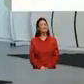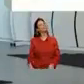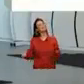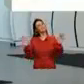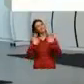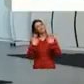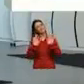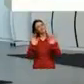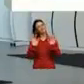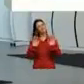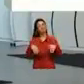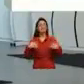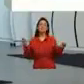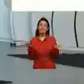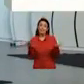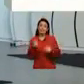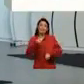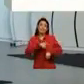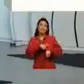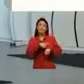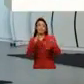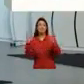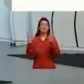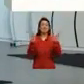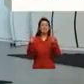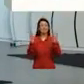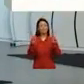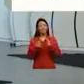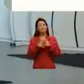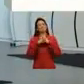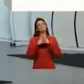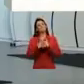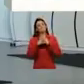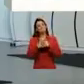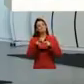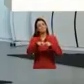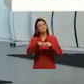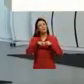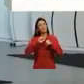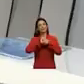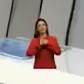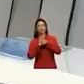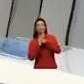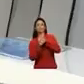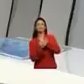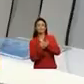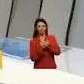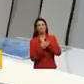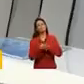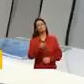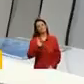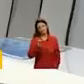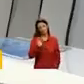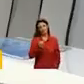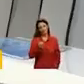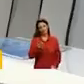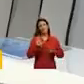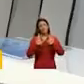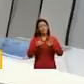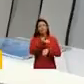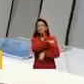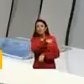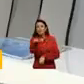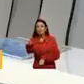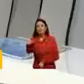Olá, estamos passando por um momento extremamente delicado por conta da pandemia do coronavírus. Mas não podemos deixar que